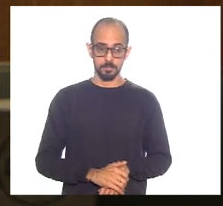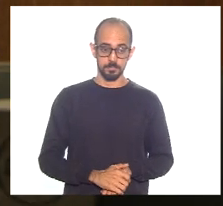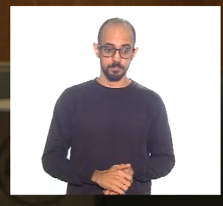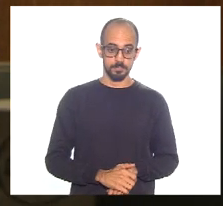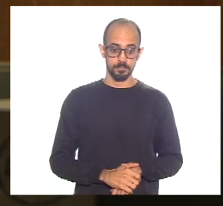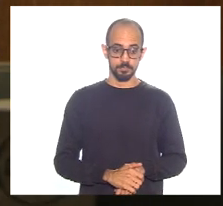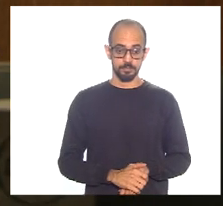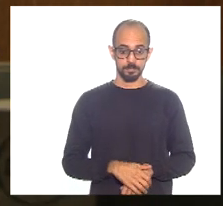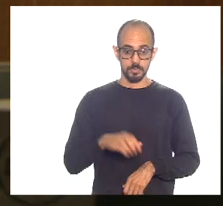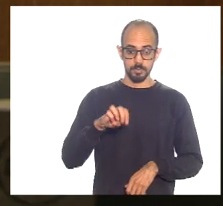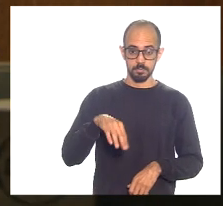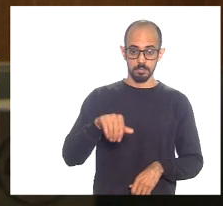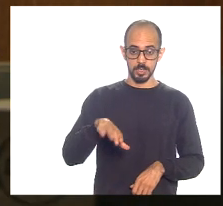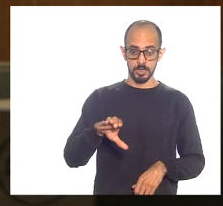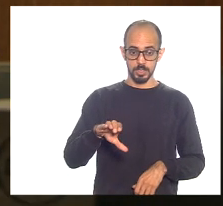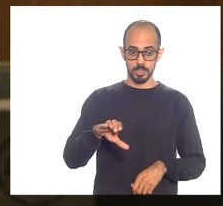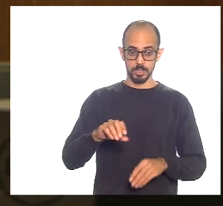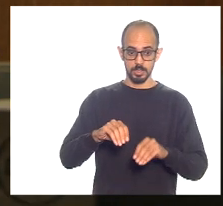Está sem som, Mink.